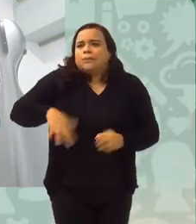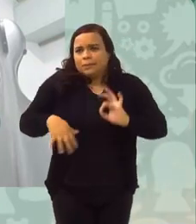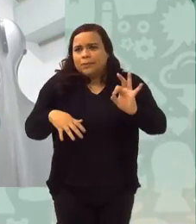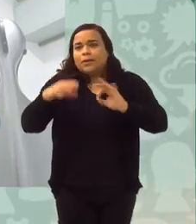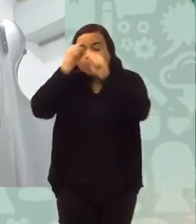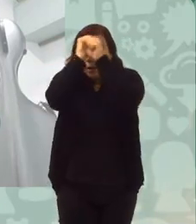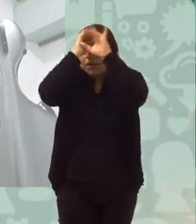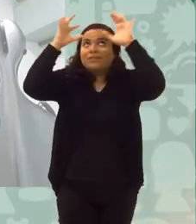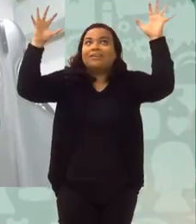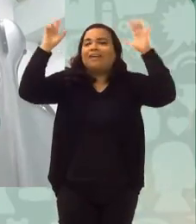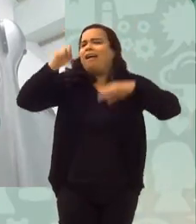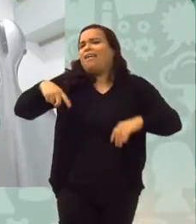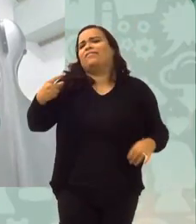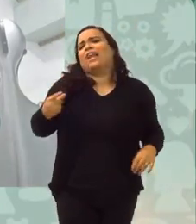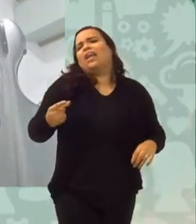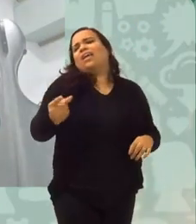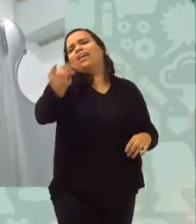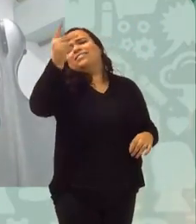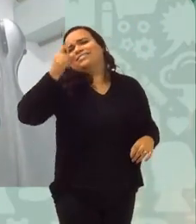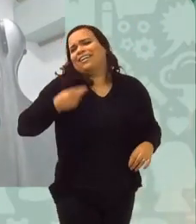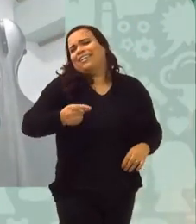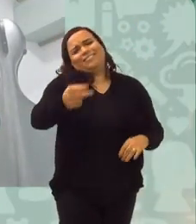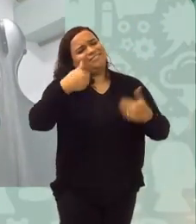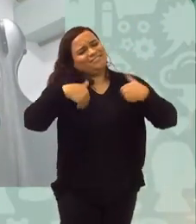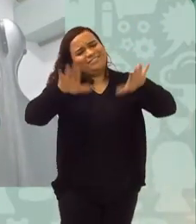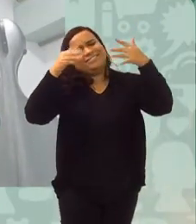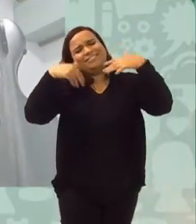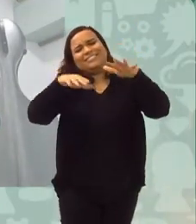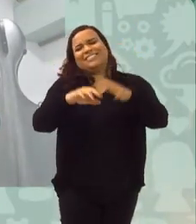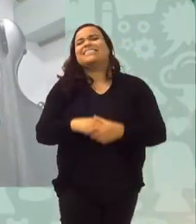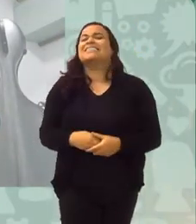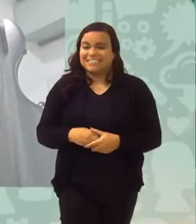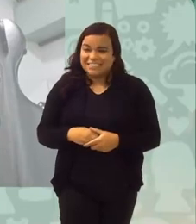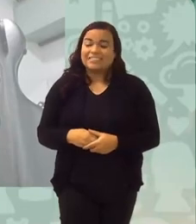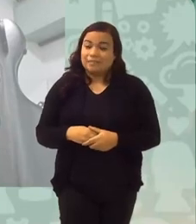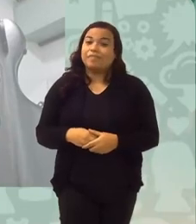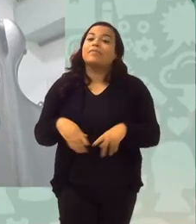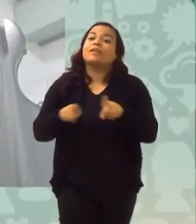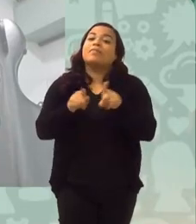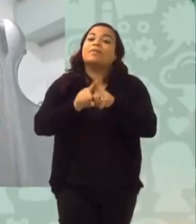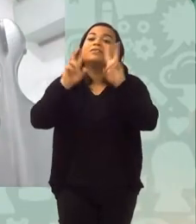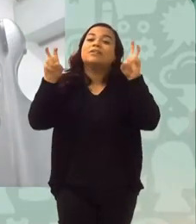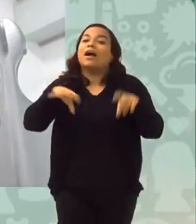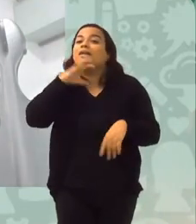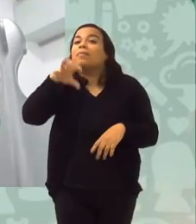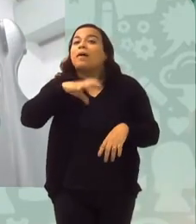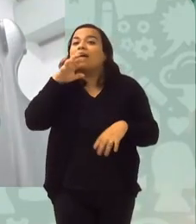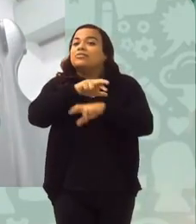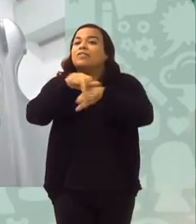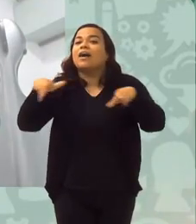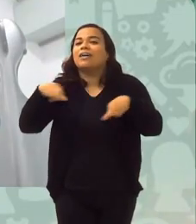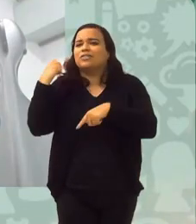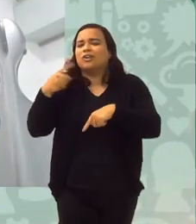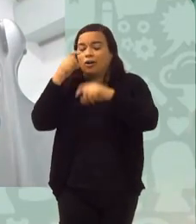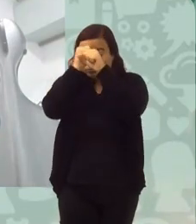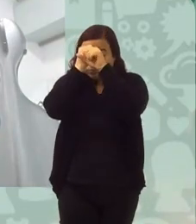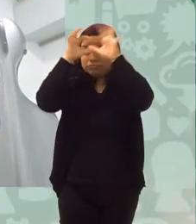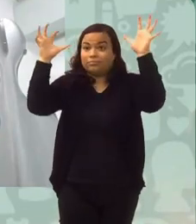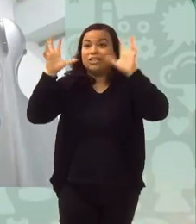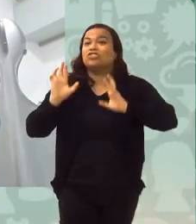Justamente. São infinitos. A imaginação é infinita. É infinita. E é o que nos difere, inclusive, dos animais. A gente